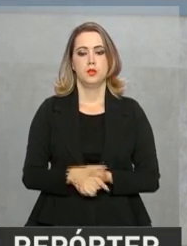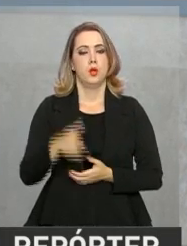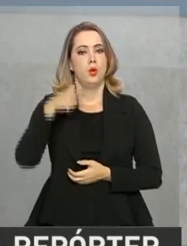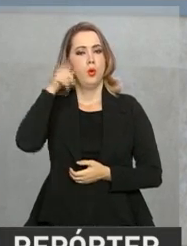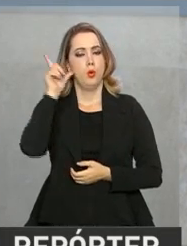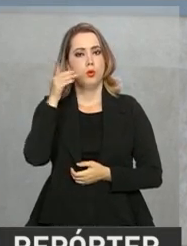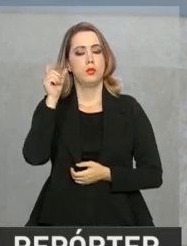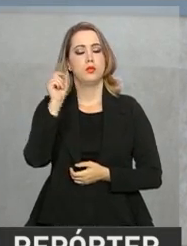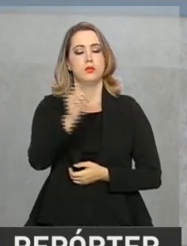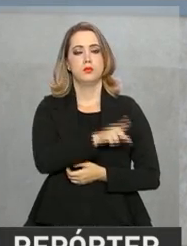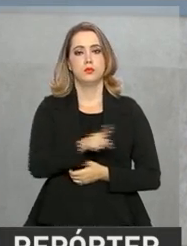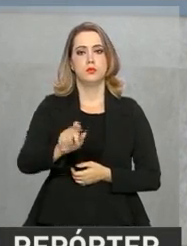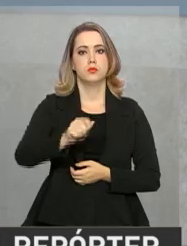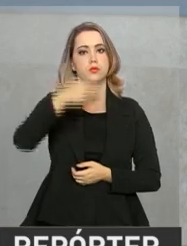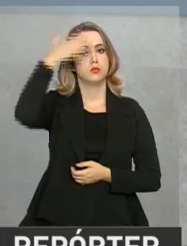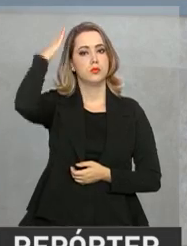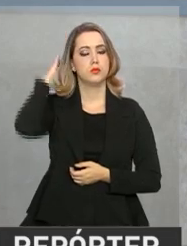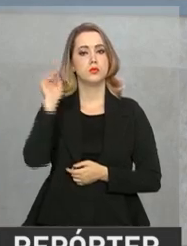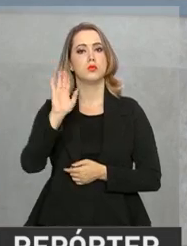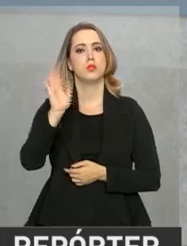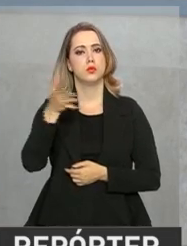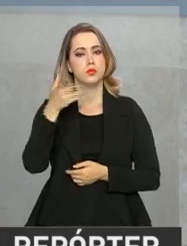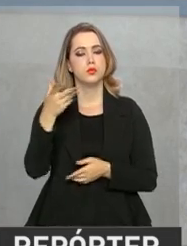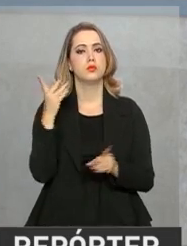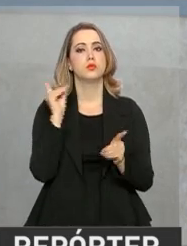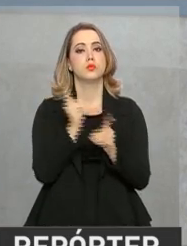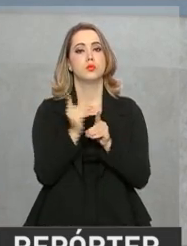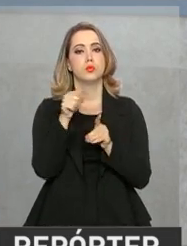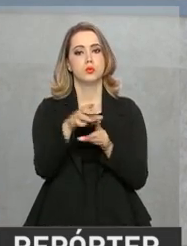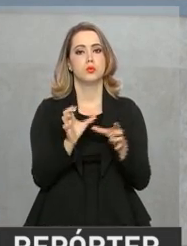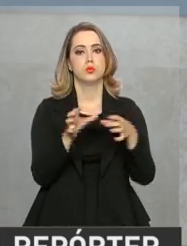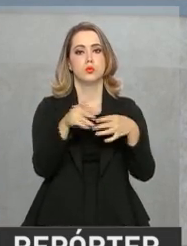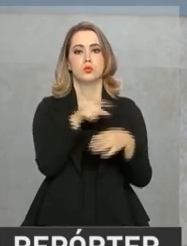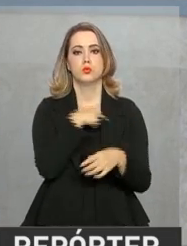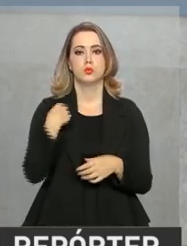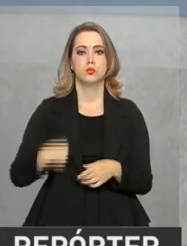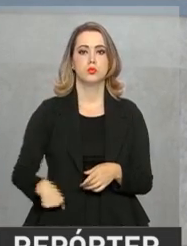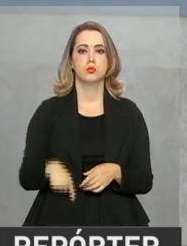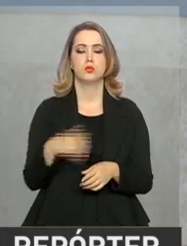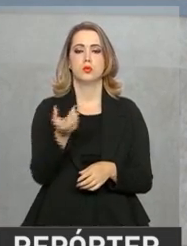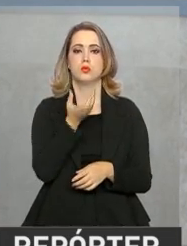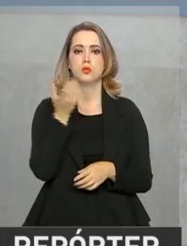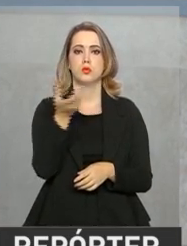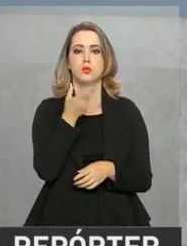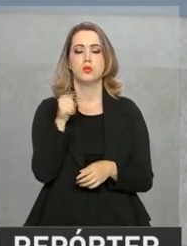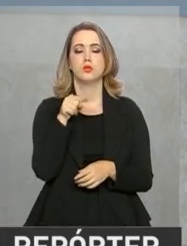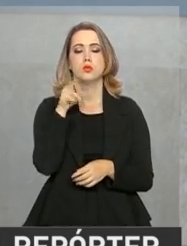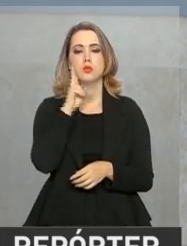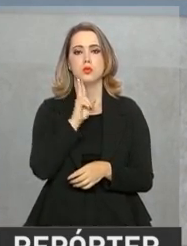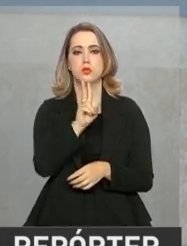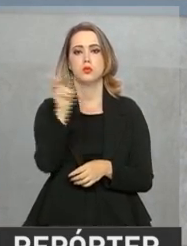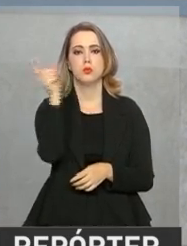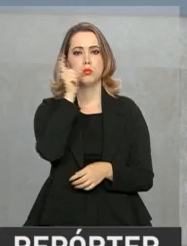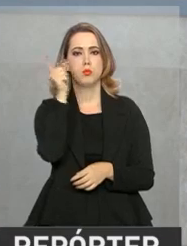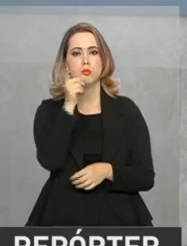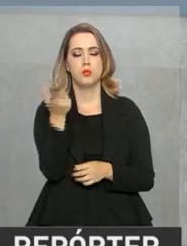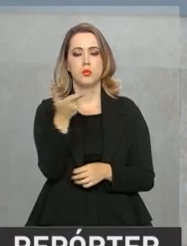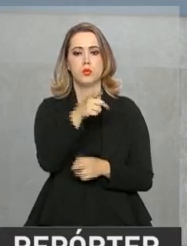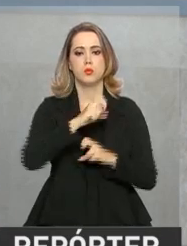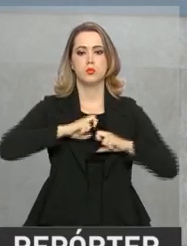o presidente Michel Temer já havia recebido um grupo de chineses interessados em investir em outra ferrovia, a da